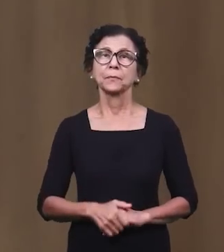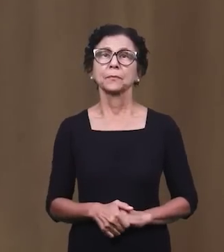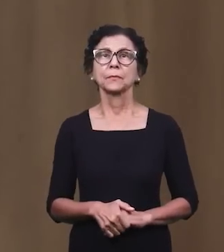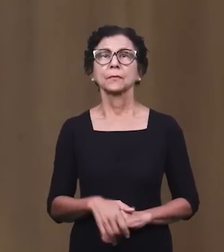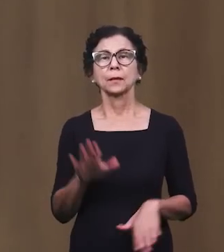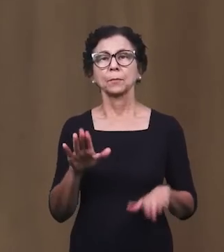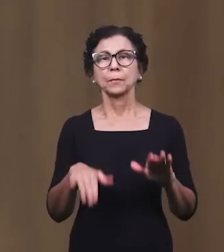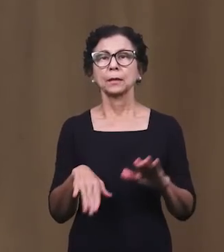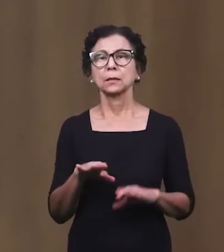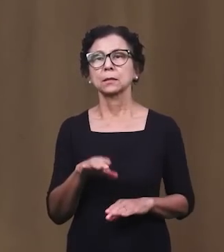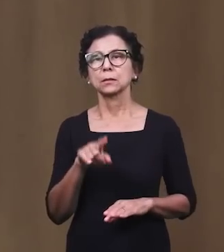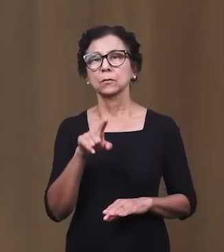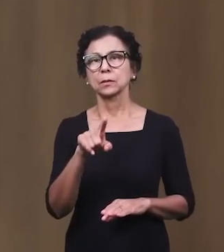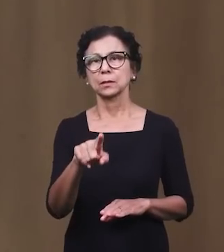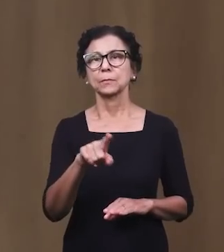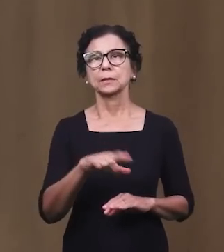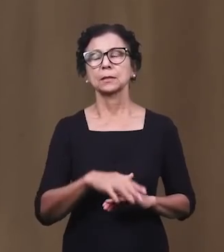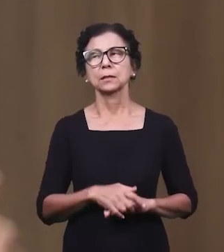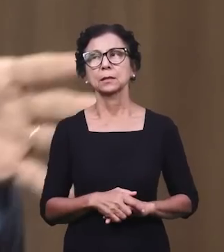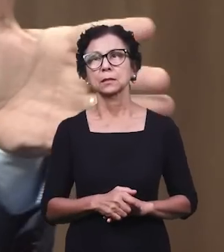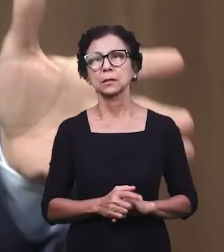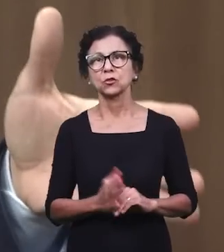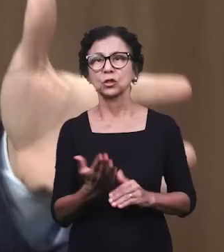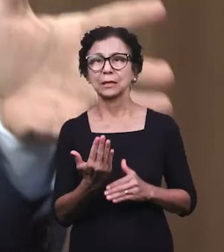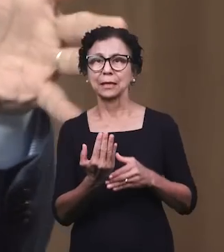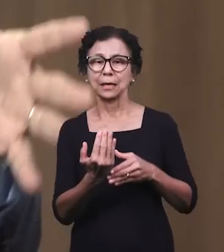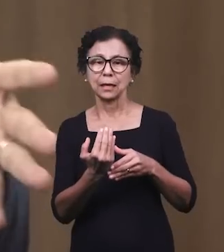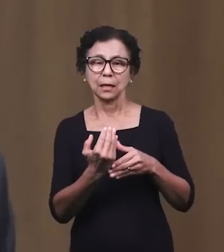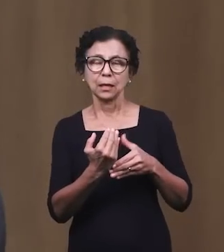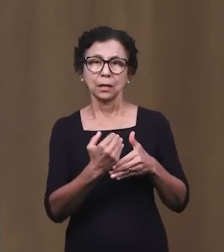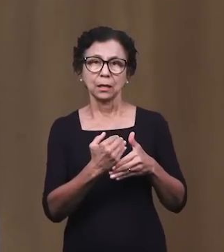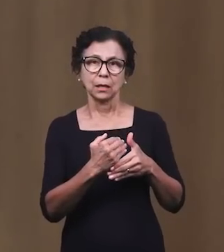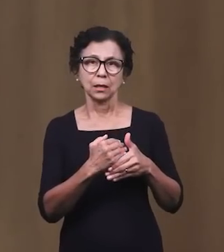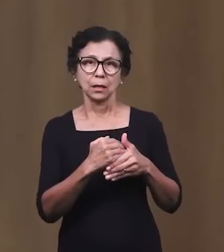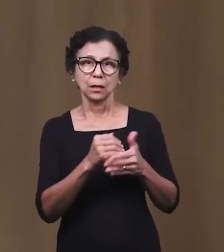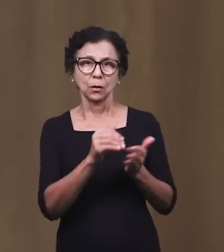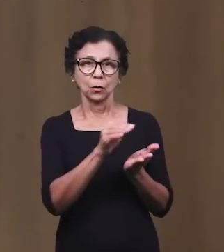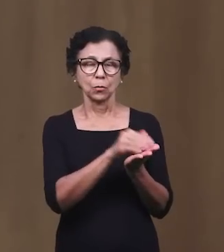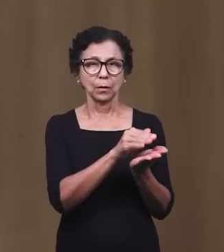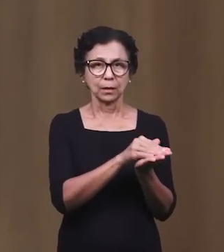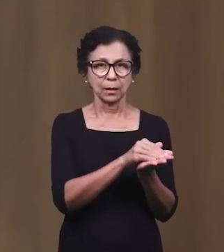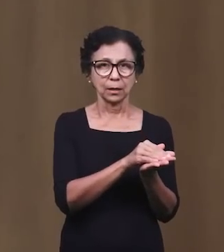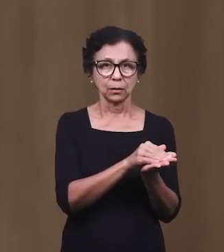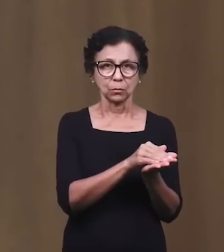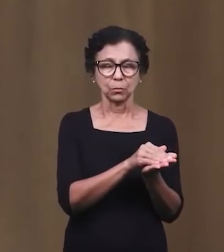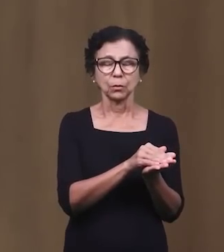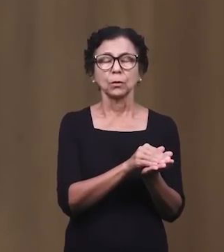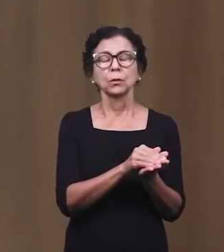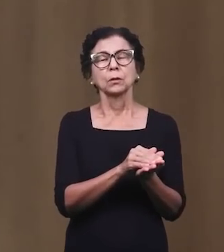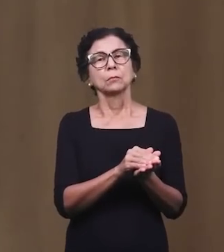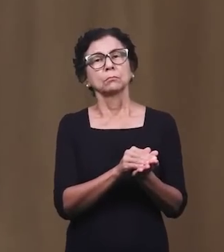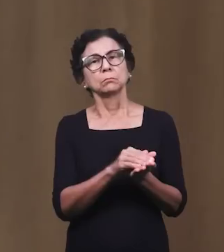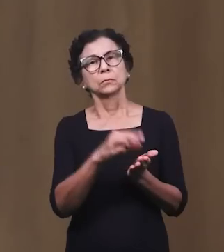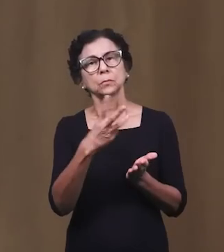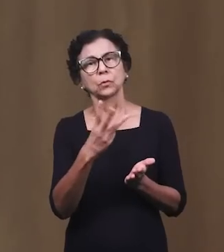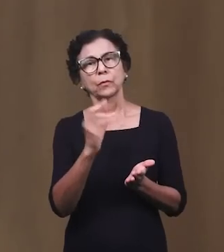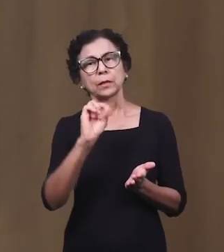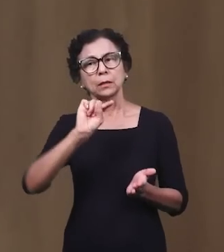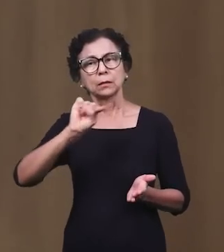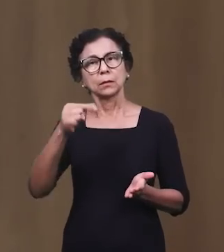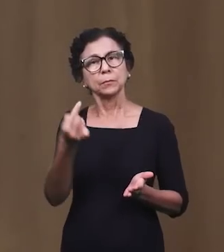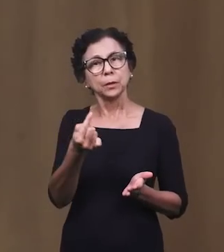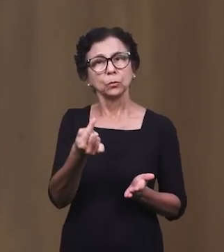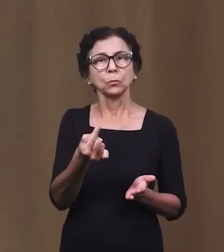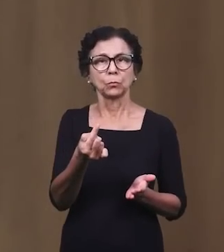vai precisar de uma reserva de R$30.000, que são 6 meses de despesa desses 5.000. Você pode ir formando essa reserva